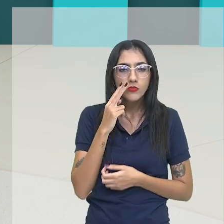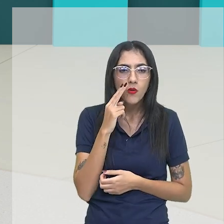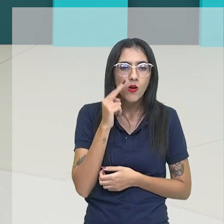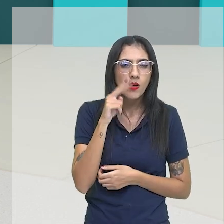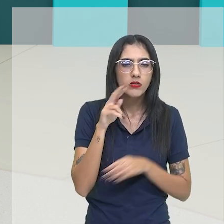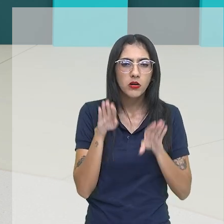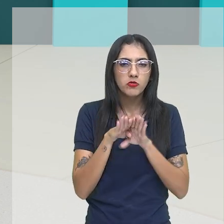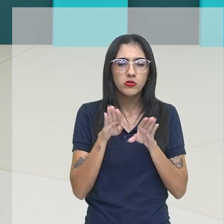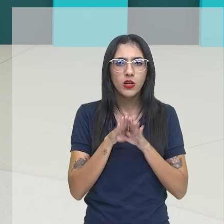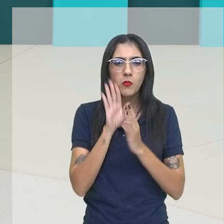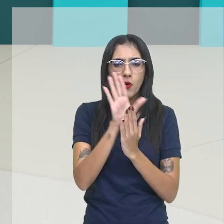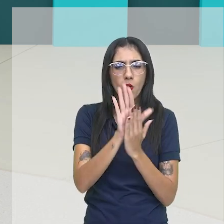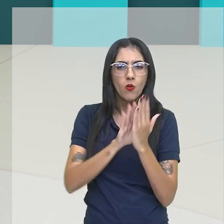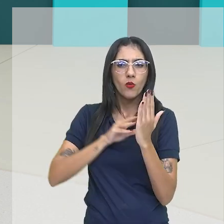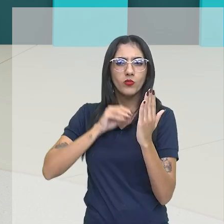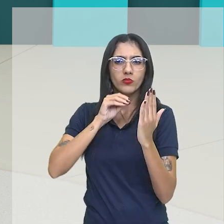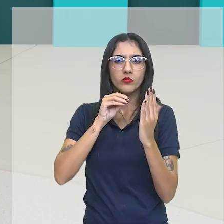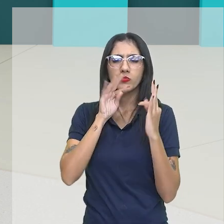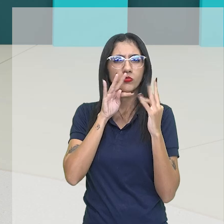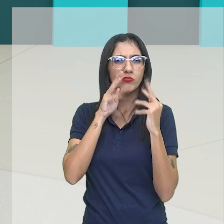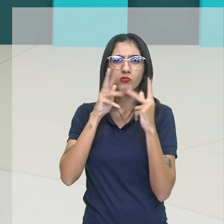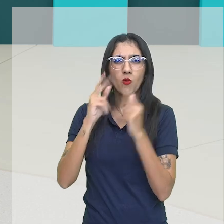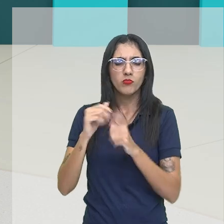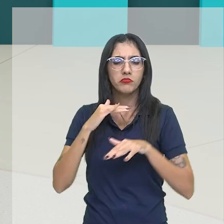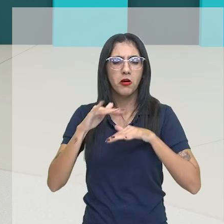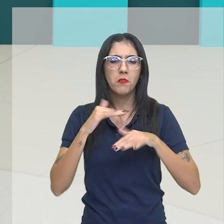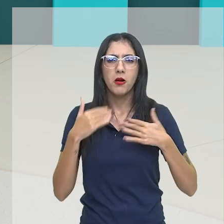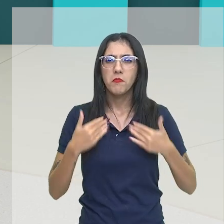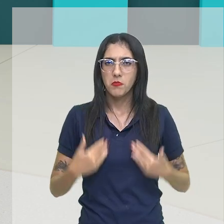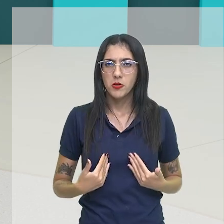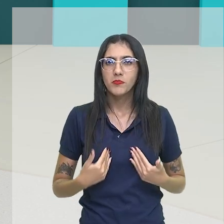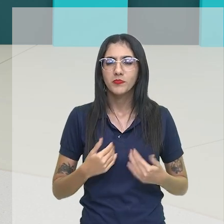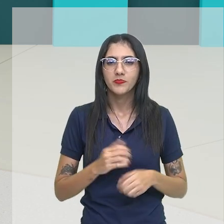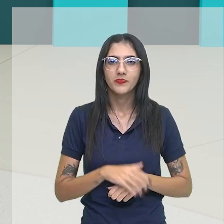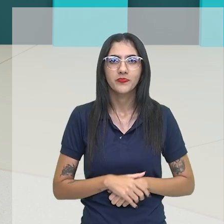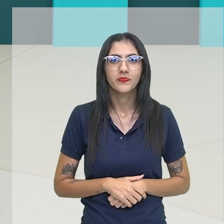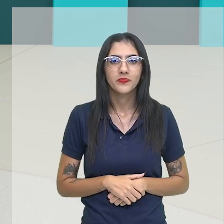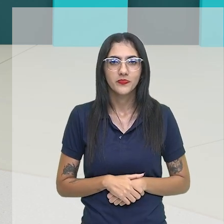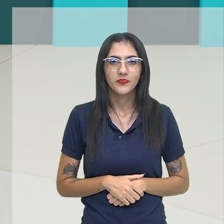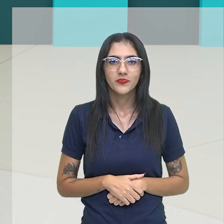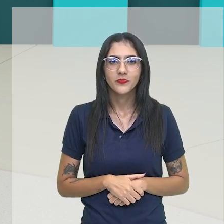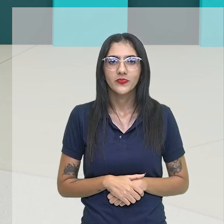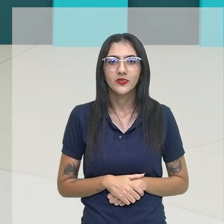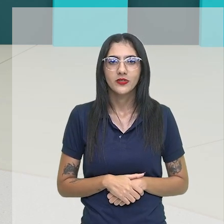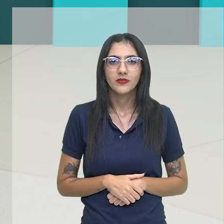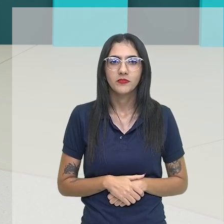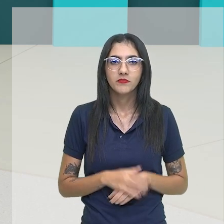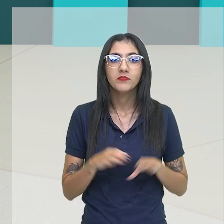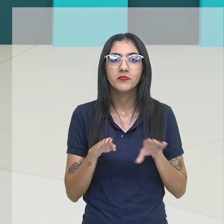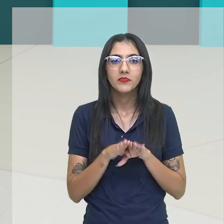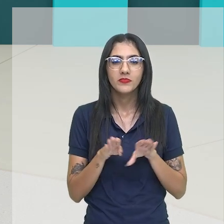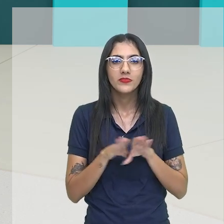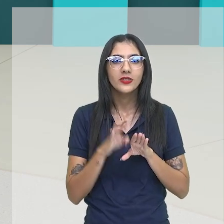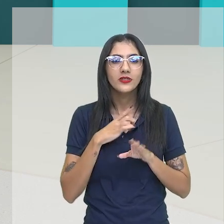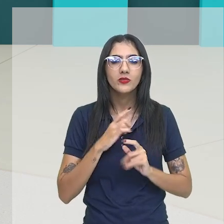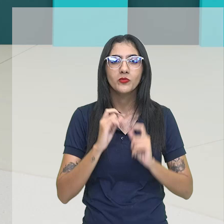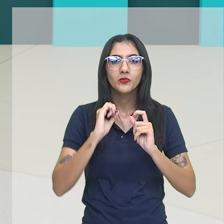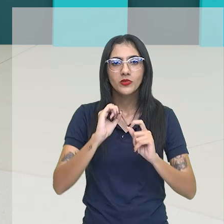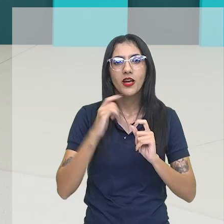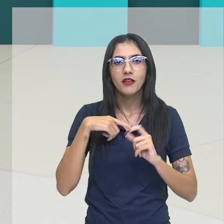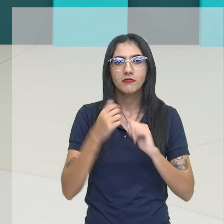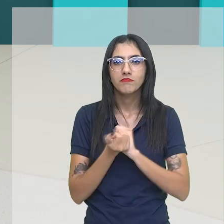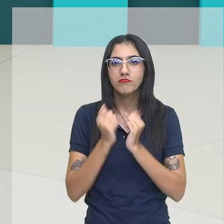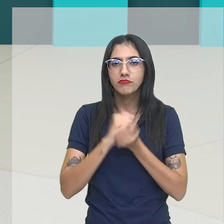também simulando esses exercícios, fazendo ali com o professor. Temos também a gamificação da saúde,